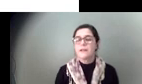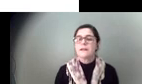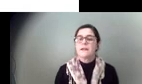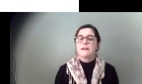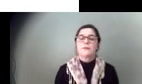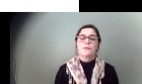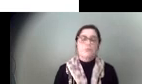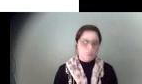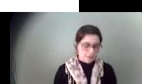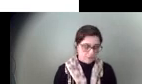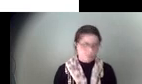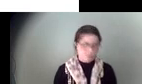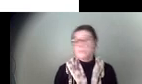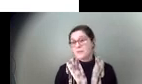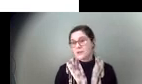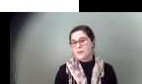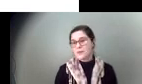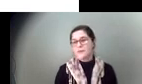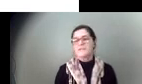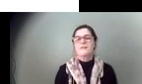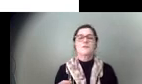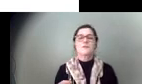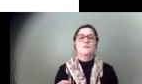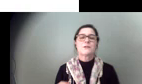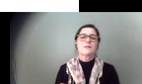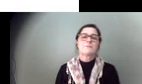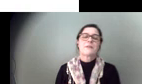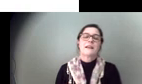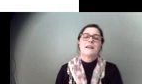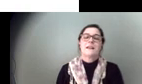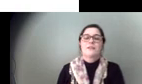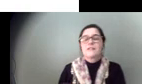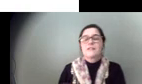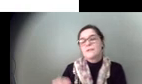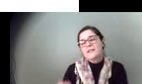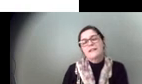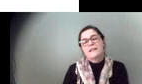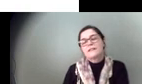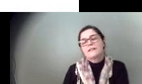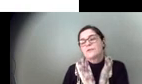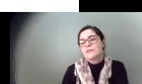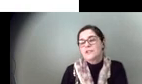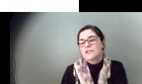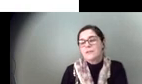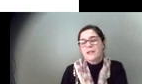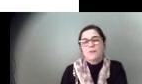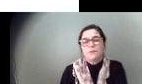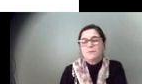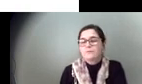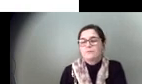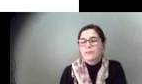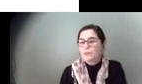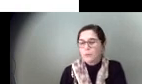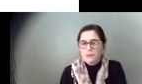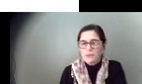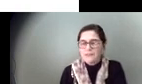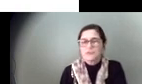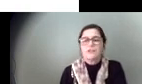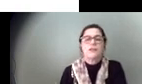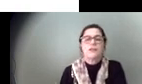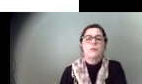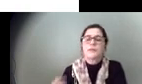geral, né? Então, nós observamos, principalmente nós, né, professores, nós temos aí a questão do planejamento a